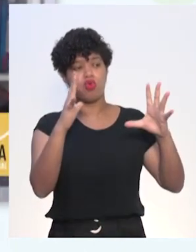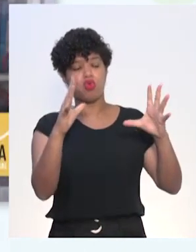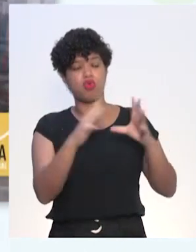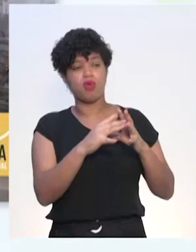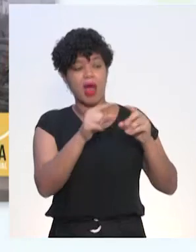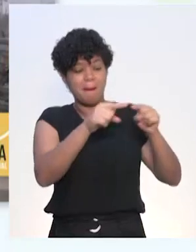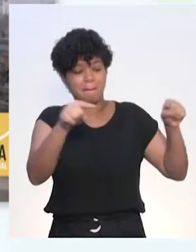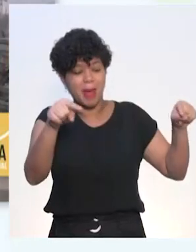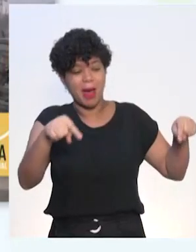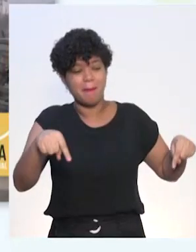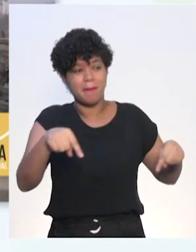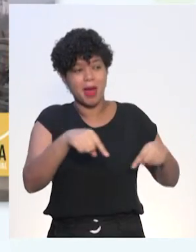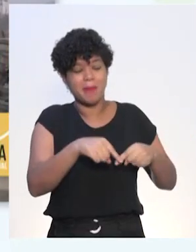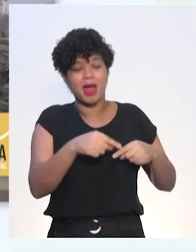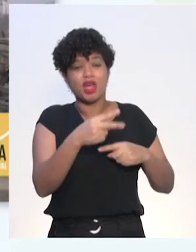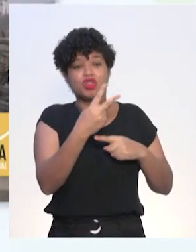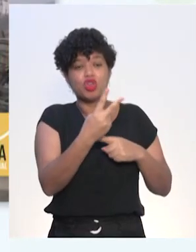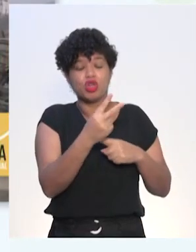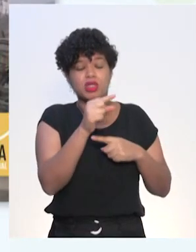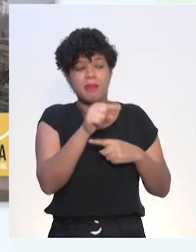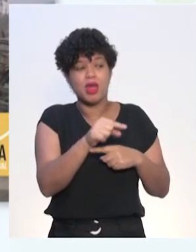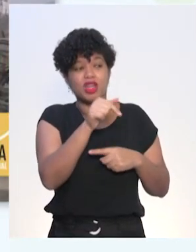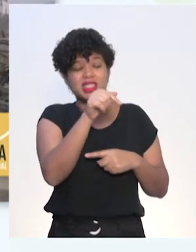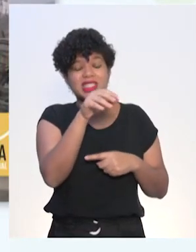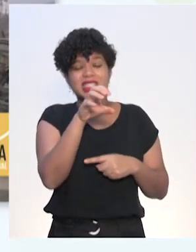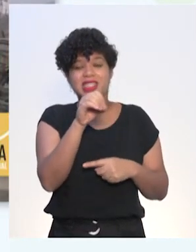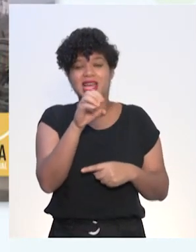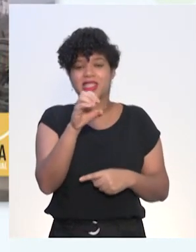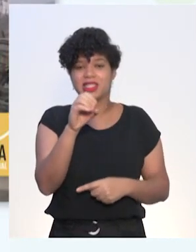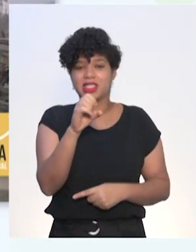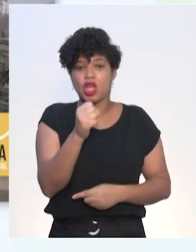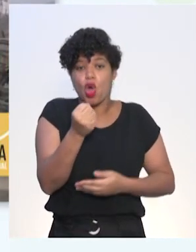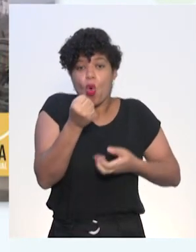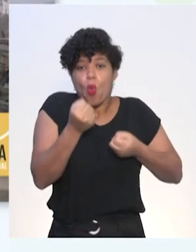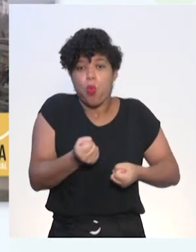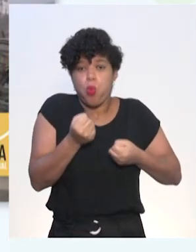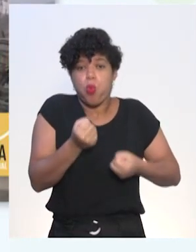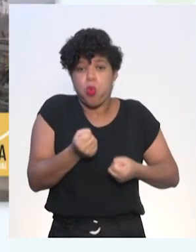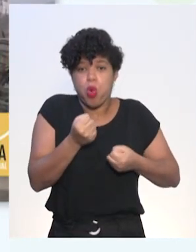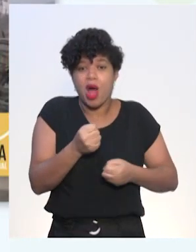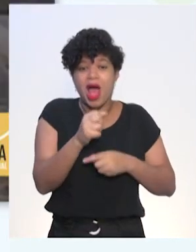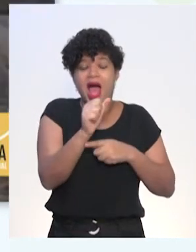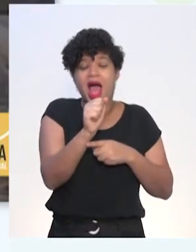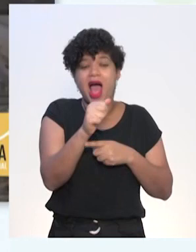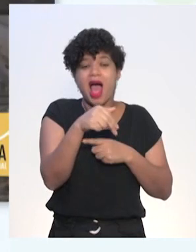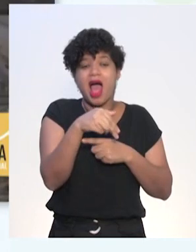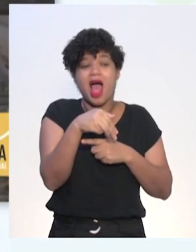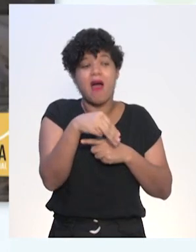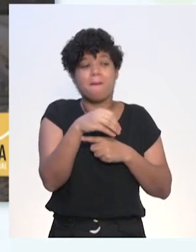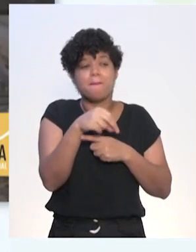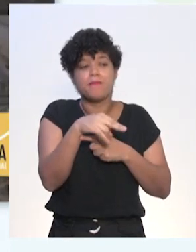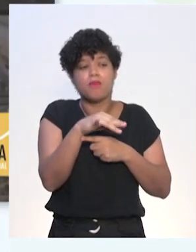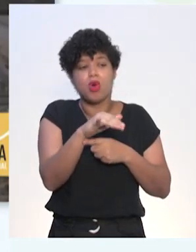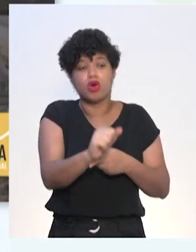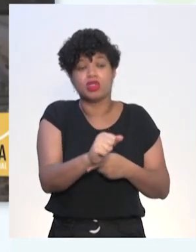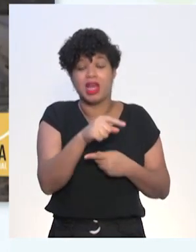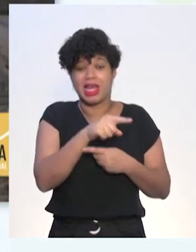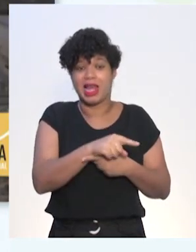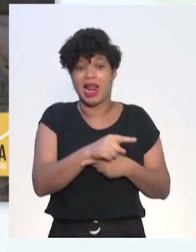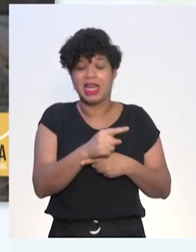armazém que continha 2750 toneladas de nitrato de amónio que o material altamente inflamável